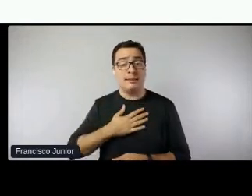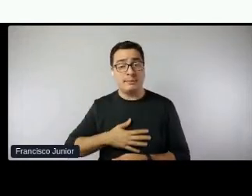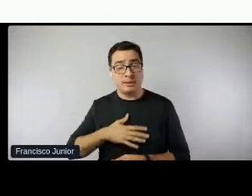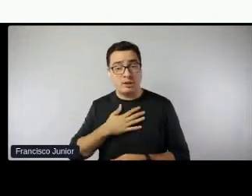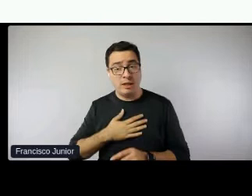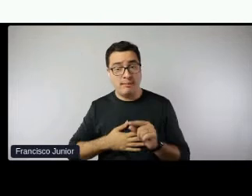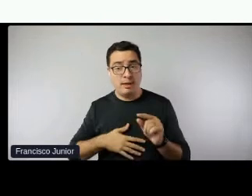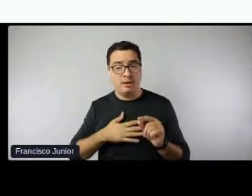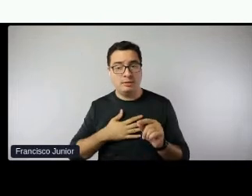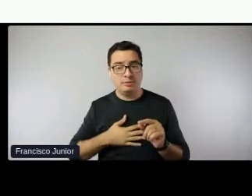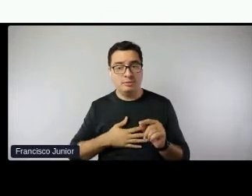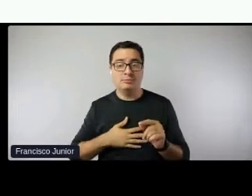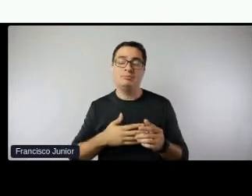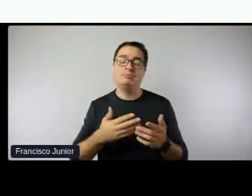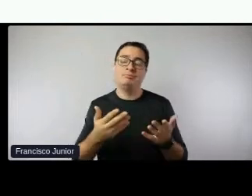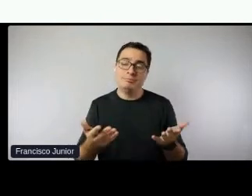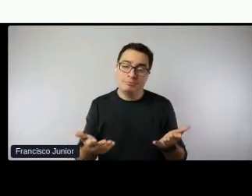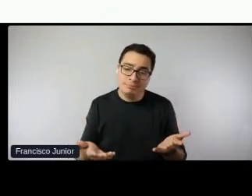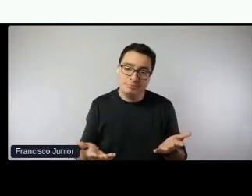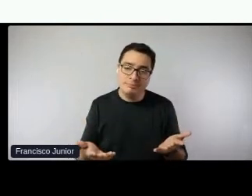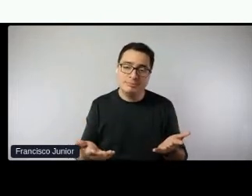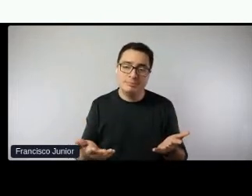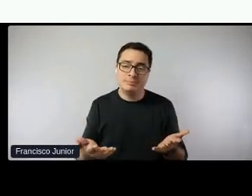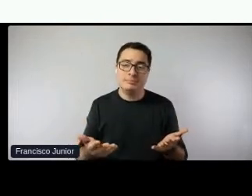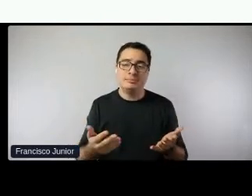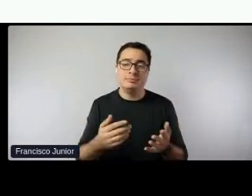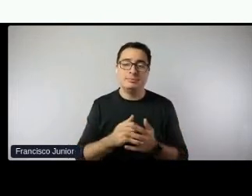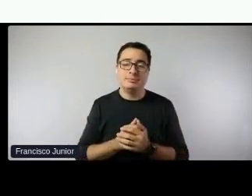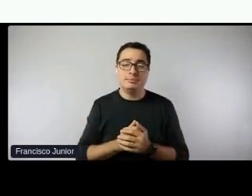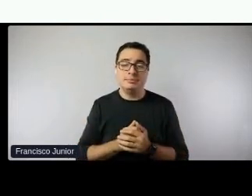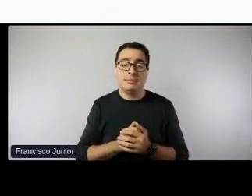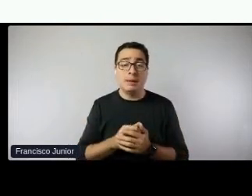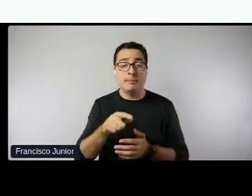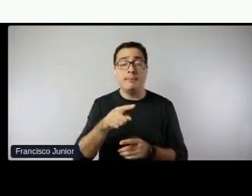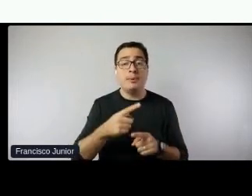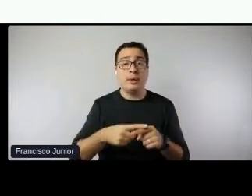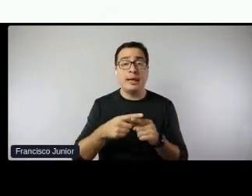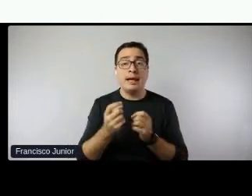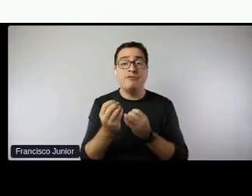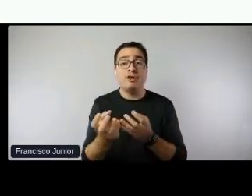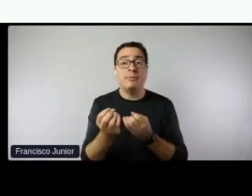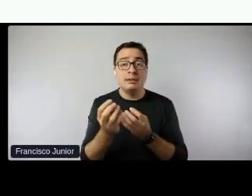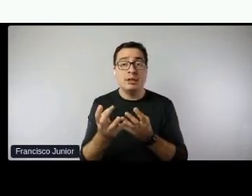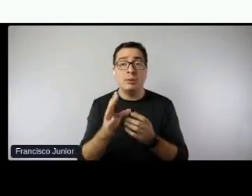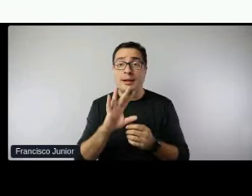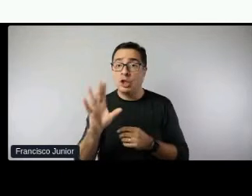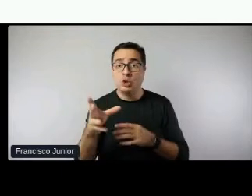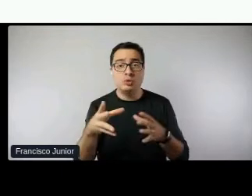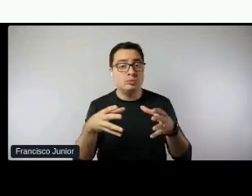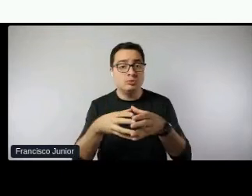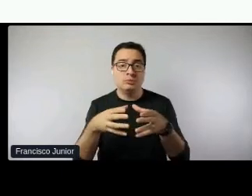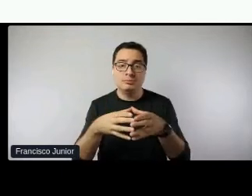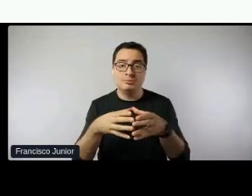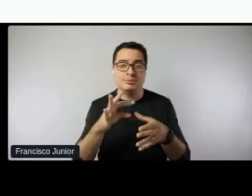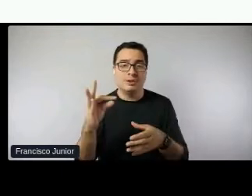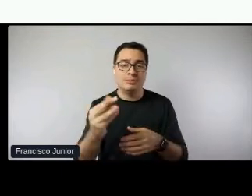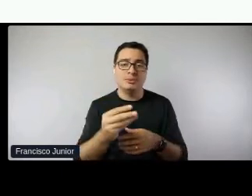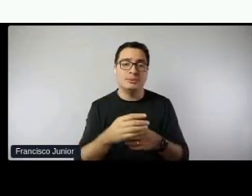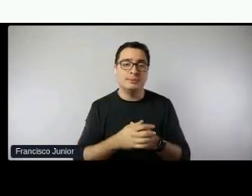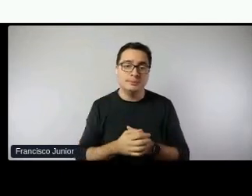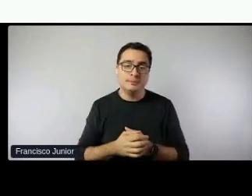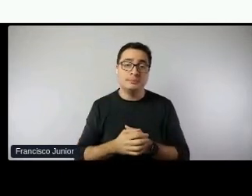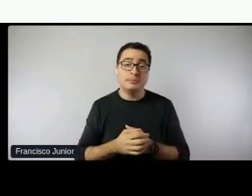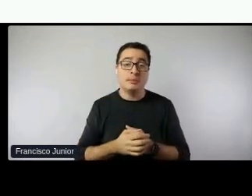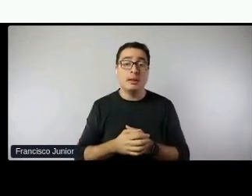pausadamente, exatamente para que a informação chegue para o time inteiro, né? Então, o